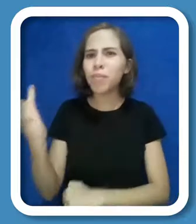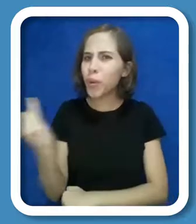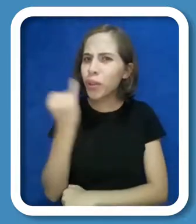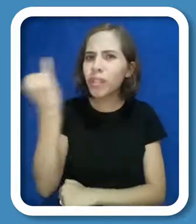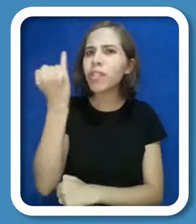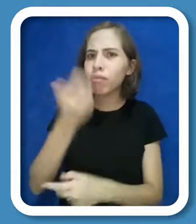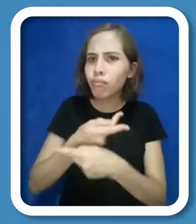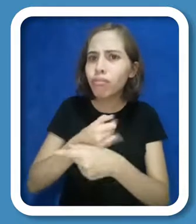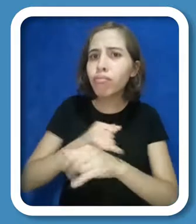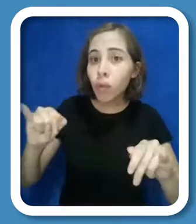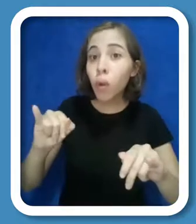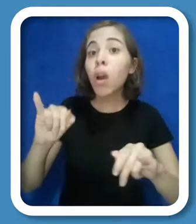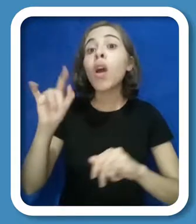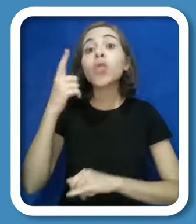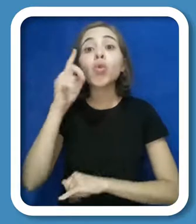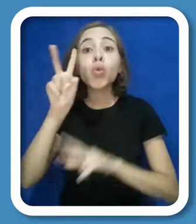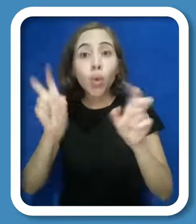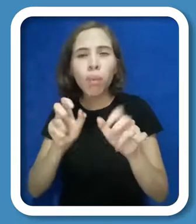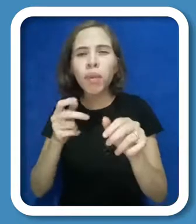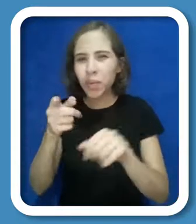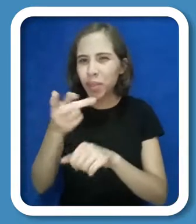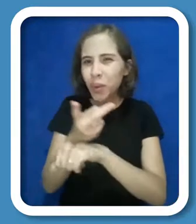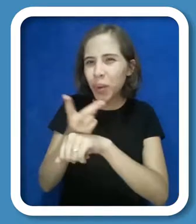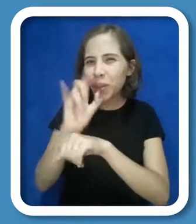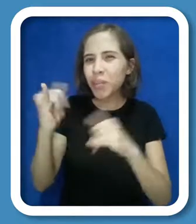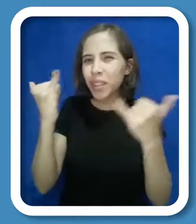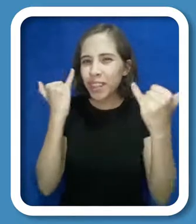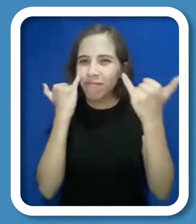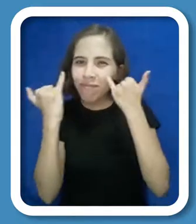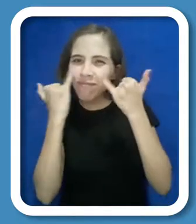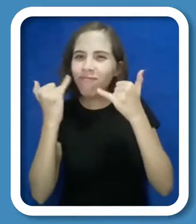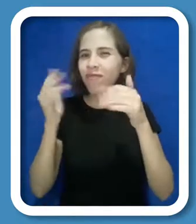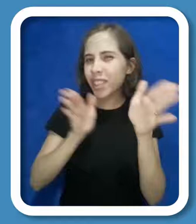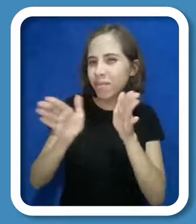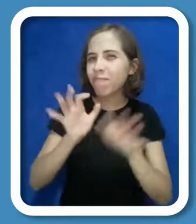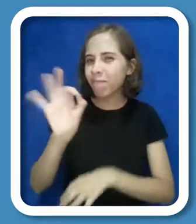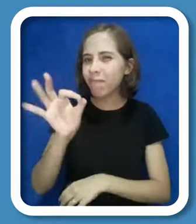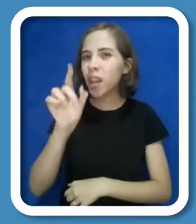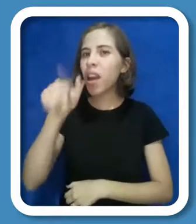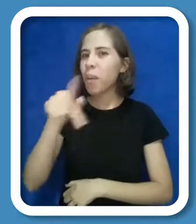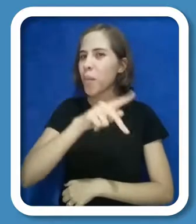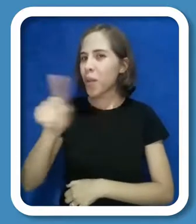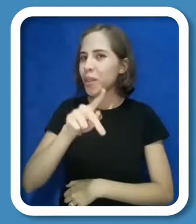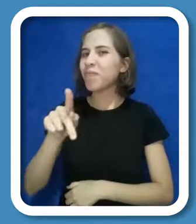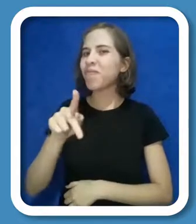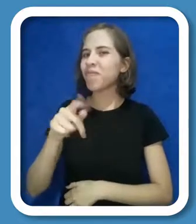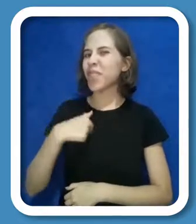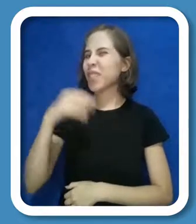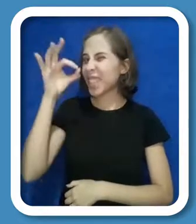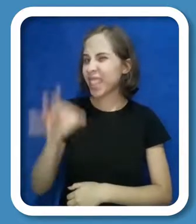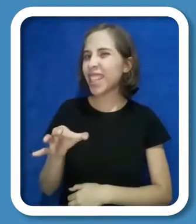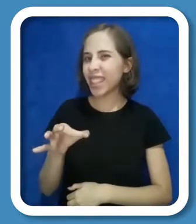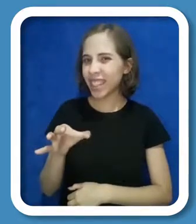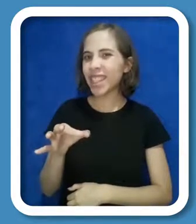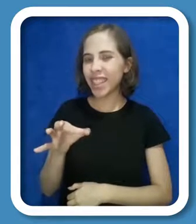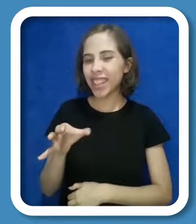pra você. Pesquisando sobre acessibilidade, né? Imagino que você seja professor. Acertei, né?